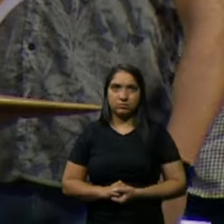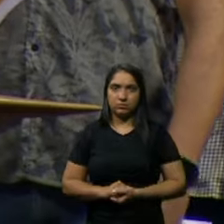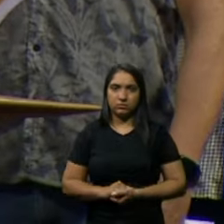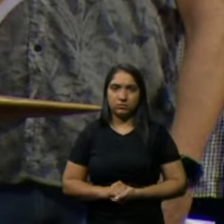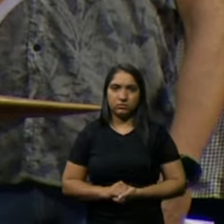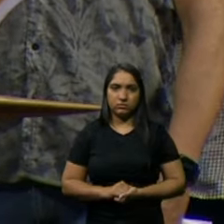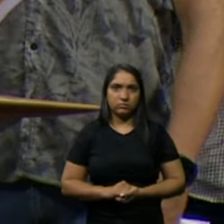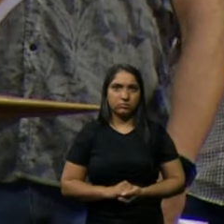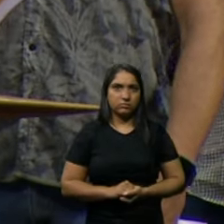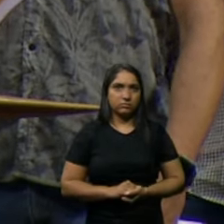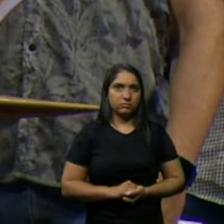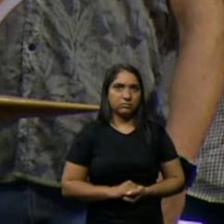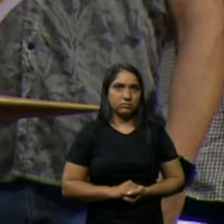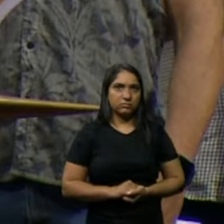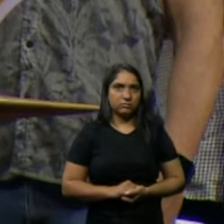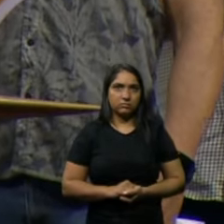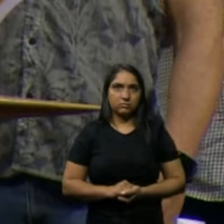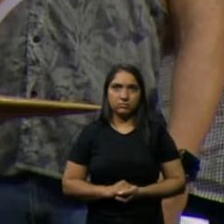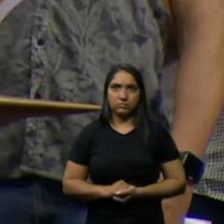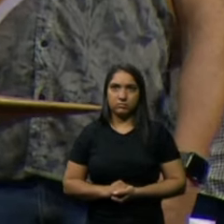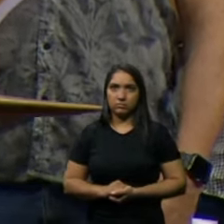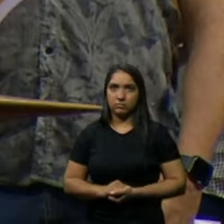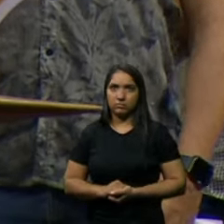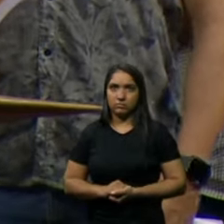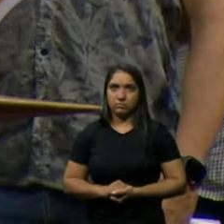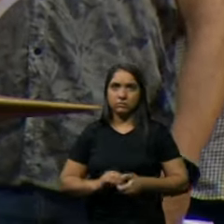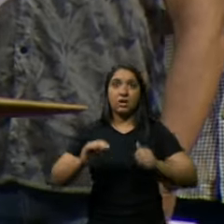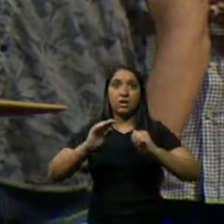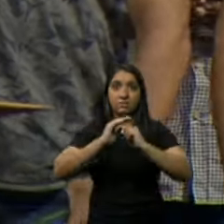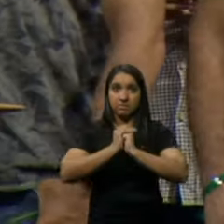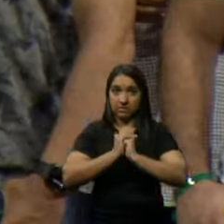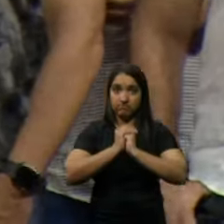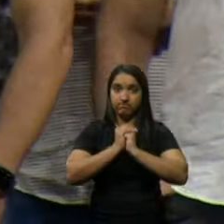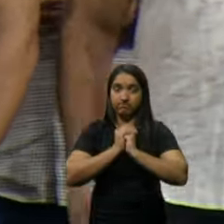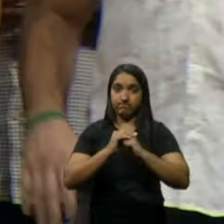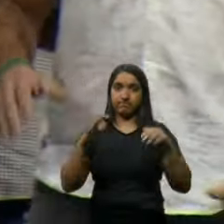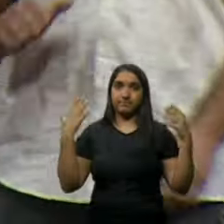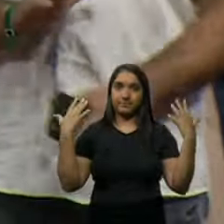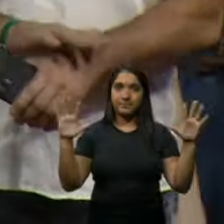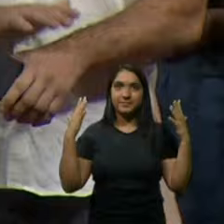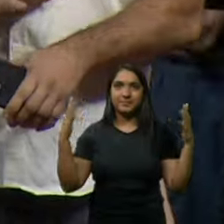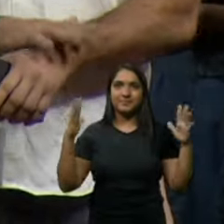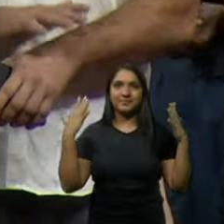a Natal no mundo da cara desse Amém e